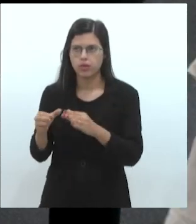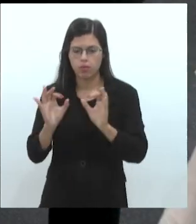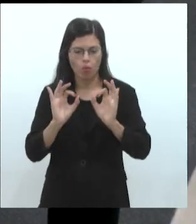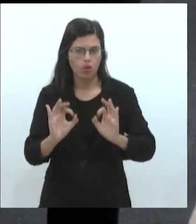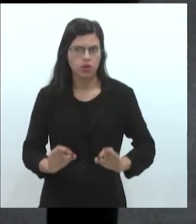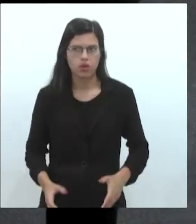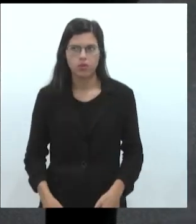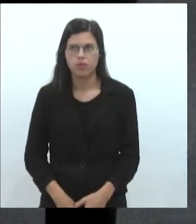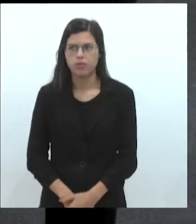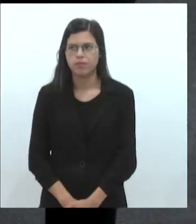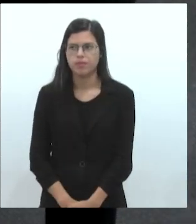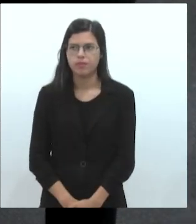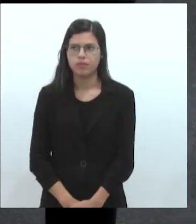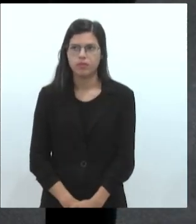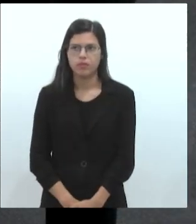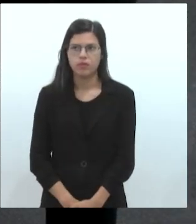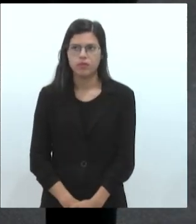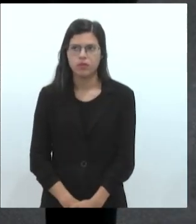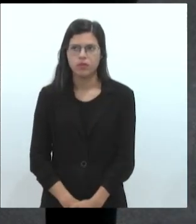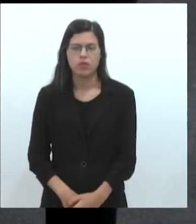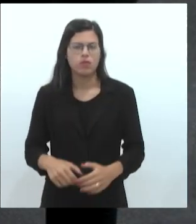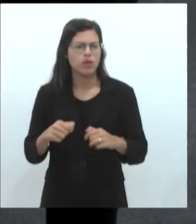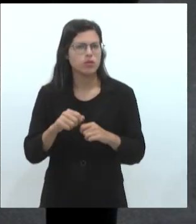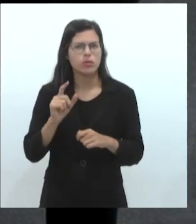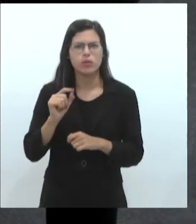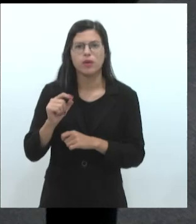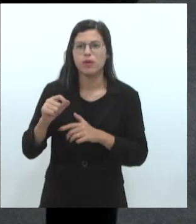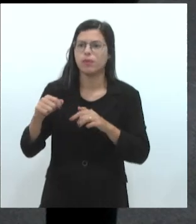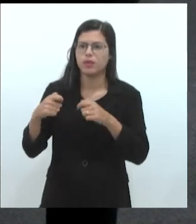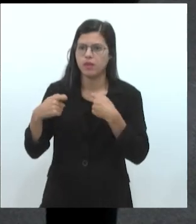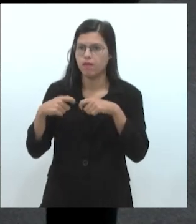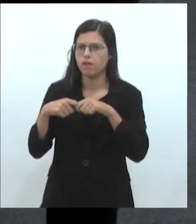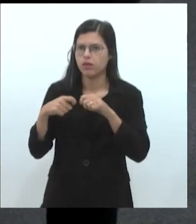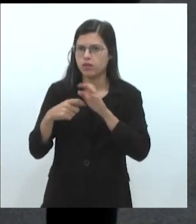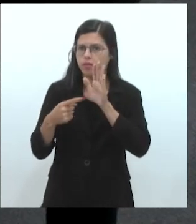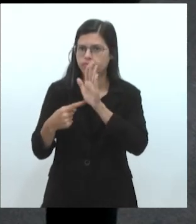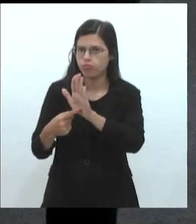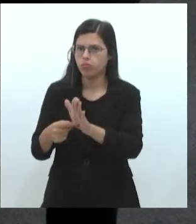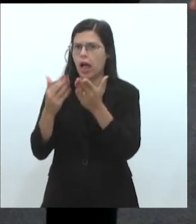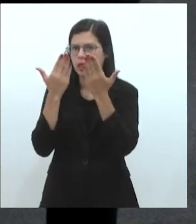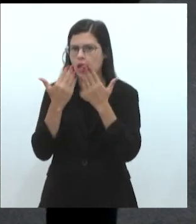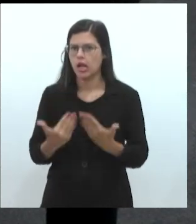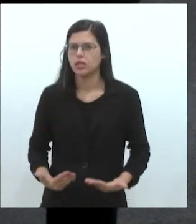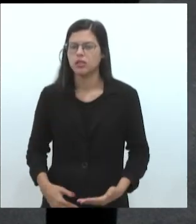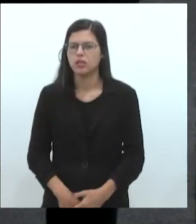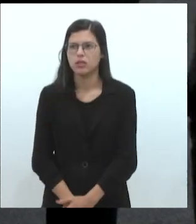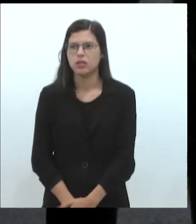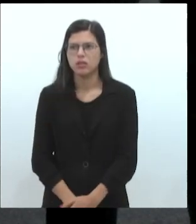Destacar. Fazer o destaque. Então, na indicação legislativa,